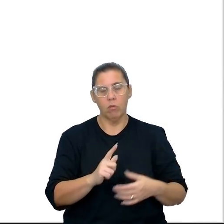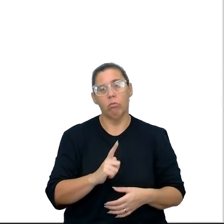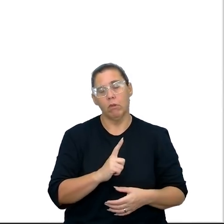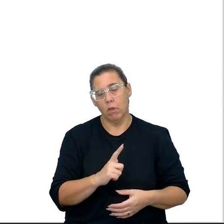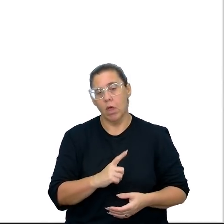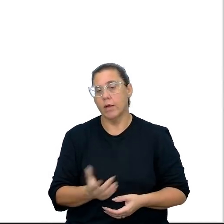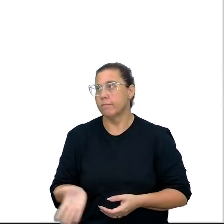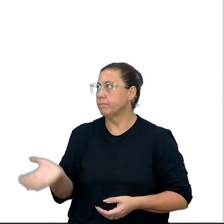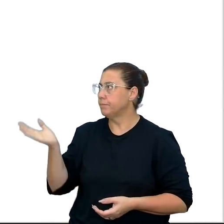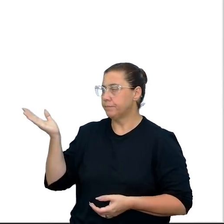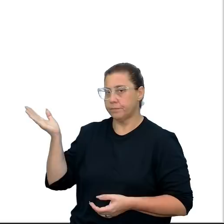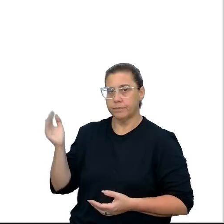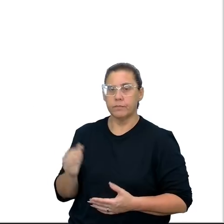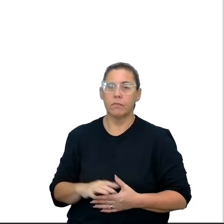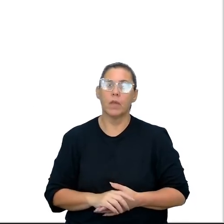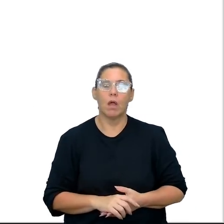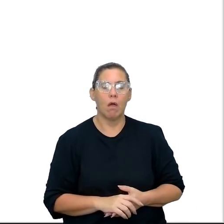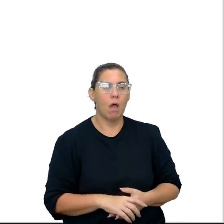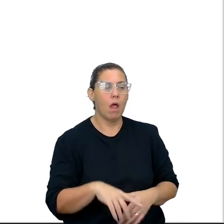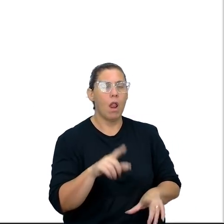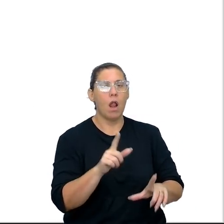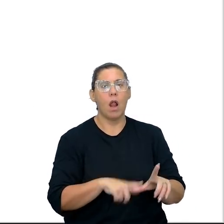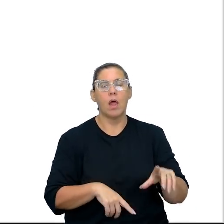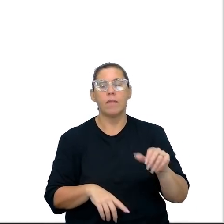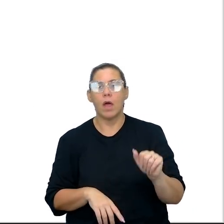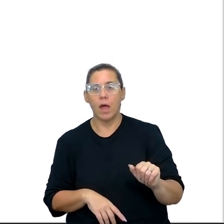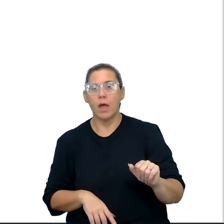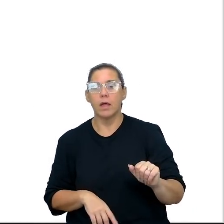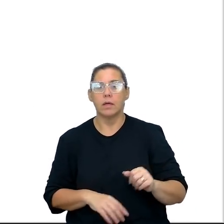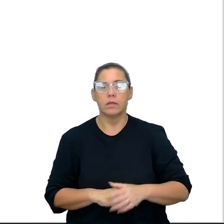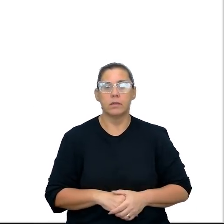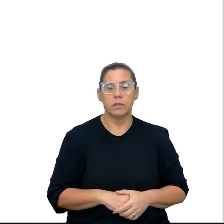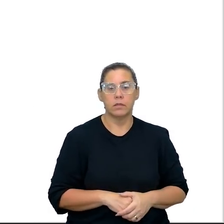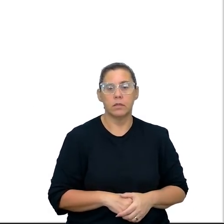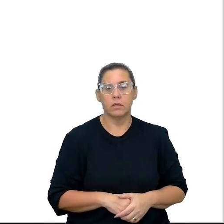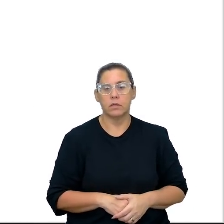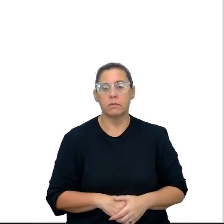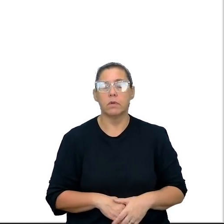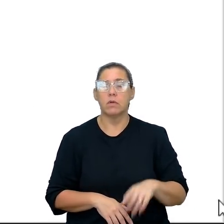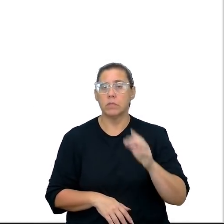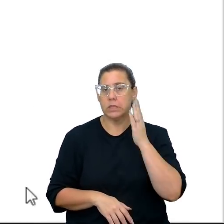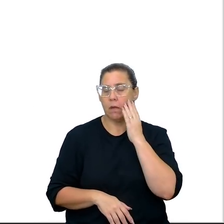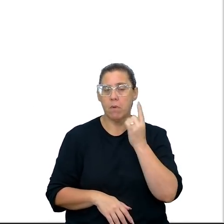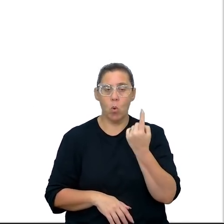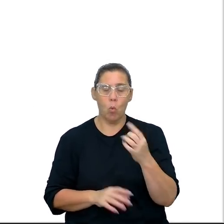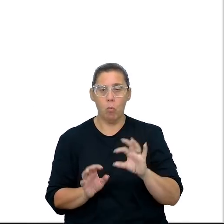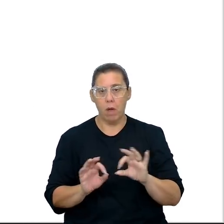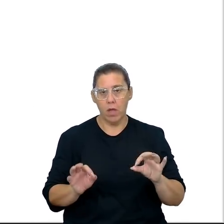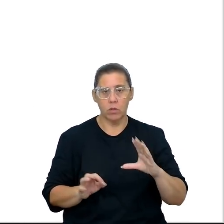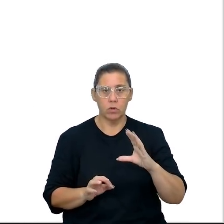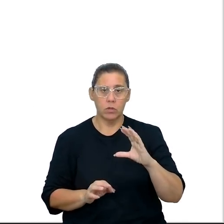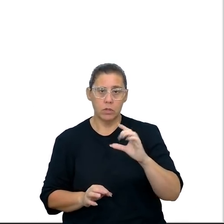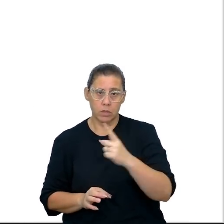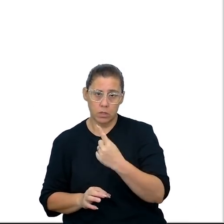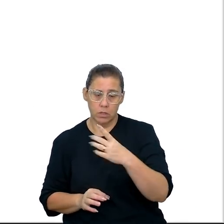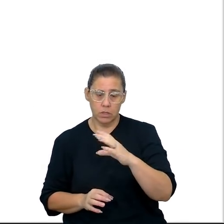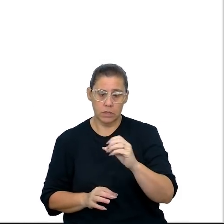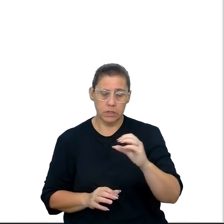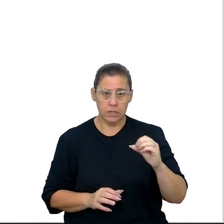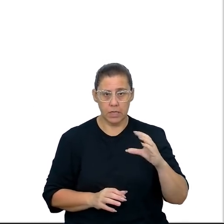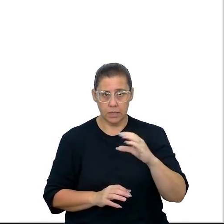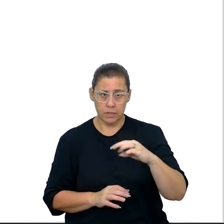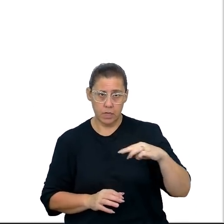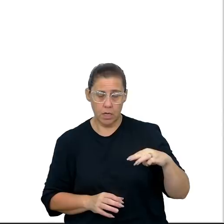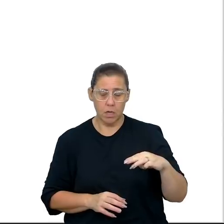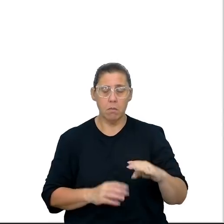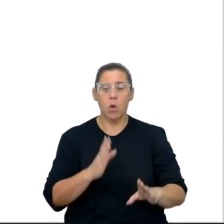né, na A. Você sabe que 1 metro corresponde a 100 centímetros. Ao obter a marca 8 metros